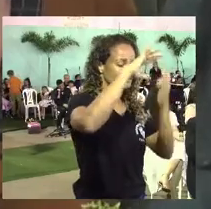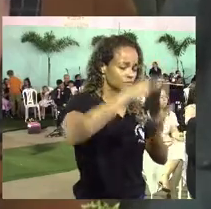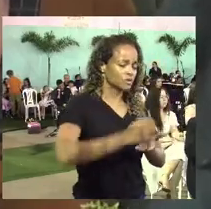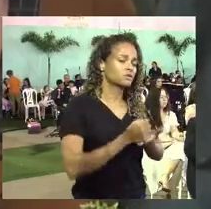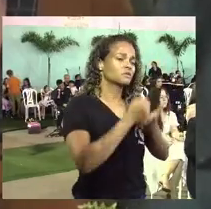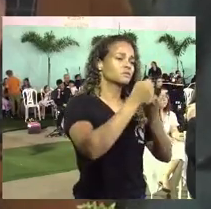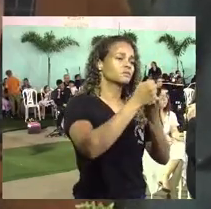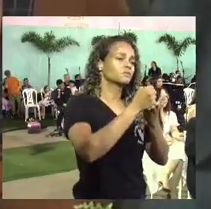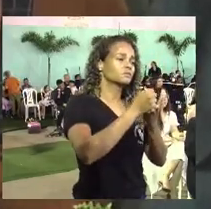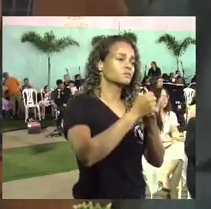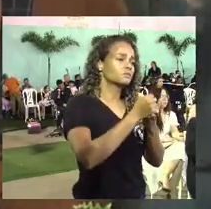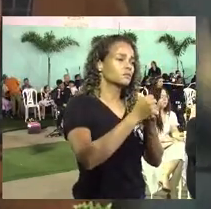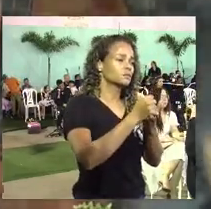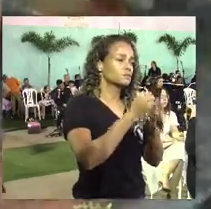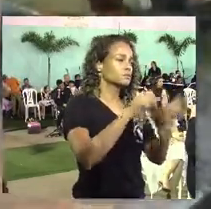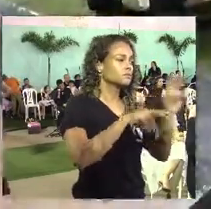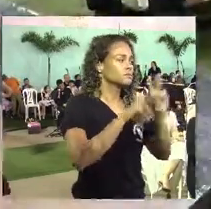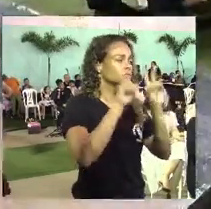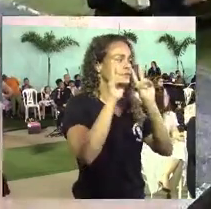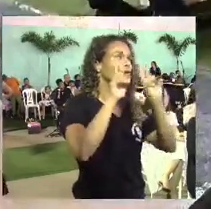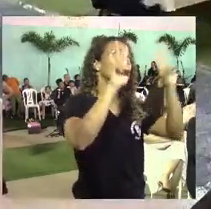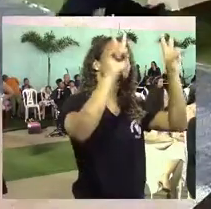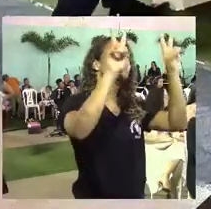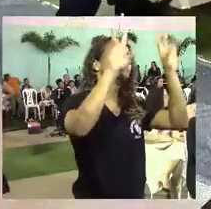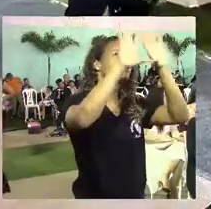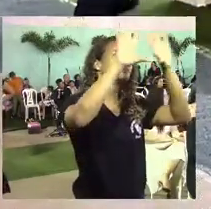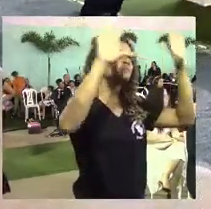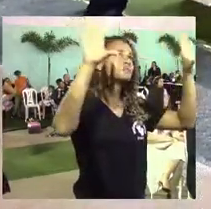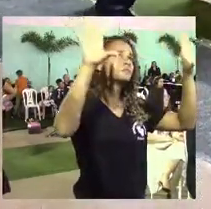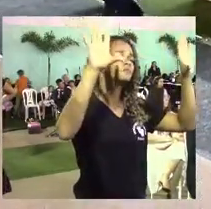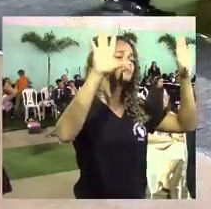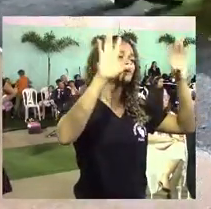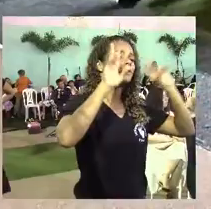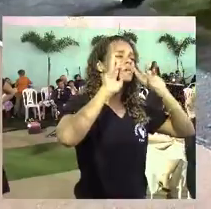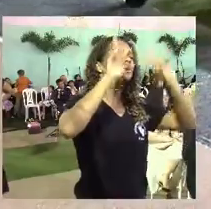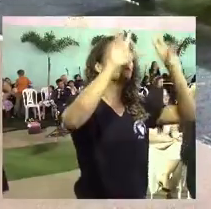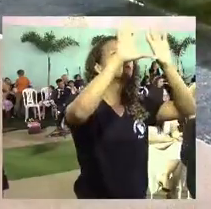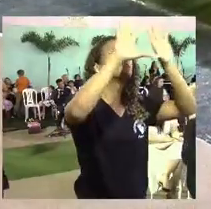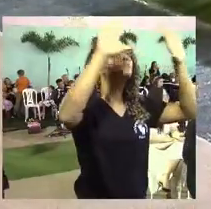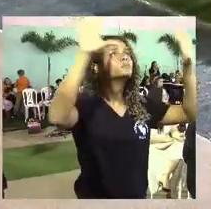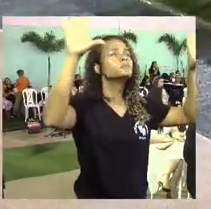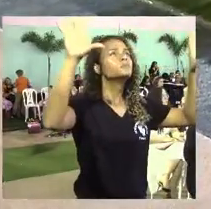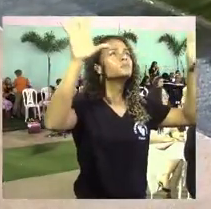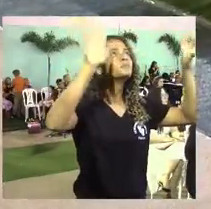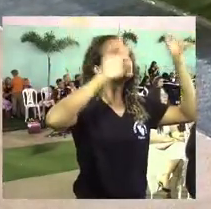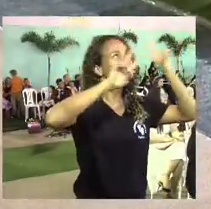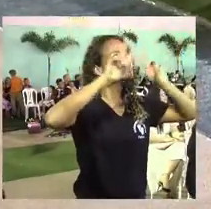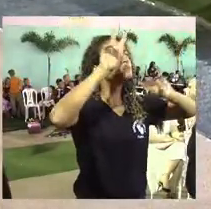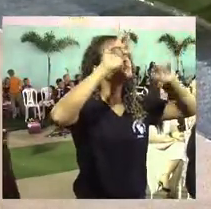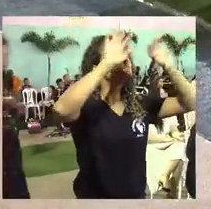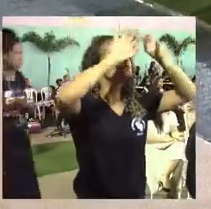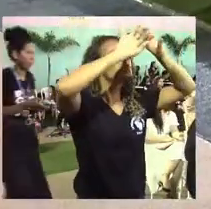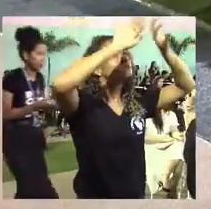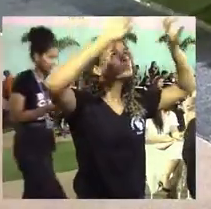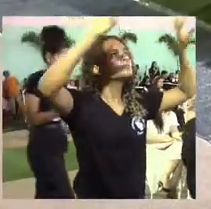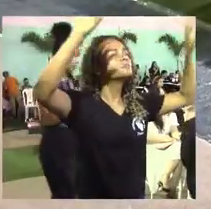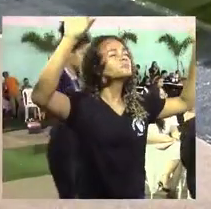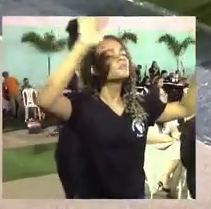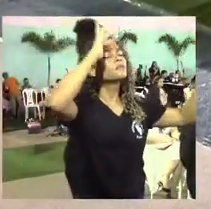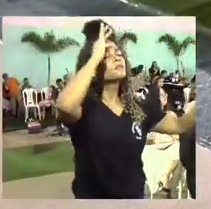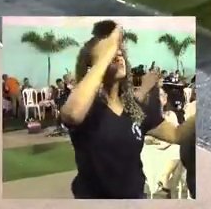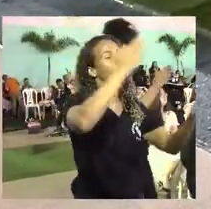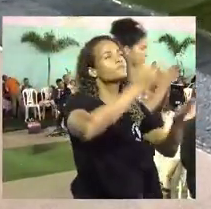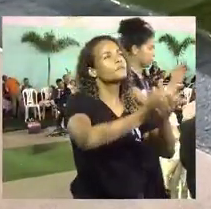Olha para cima por favor que já estou terminando Olha para cima olha lá para o céu olha o céu se abrindo pela fé